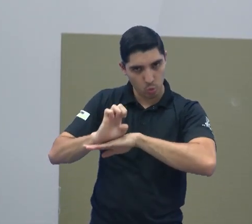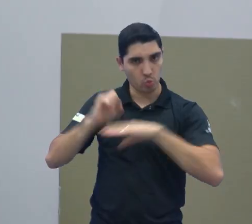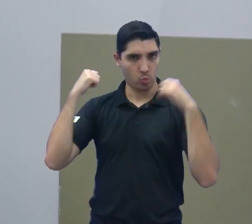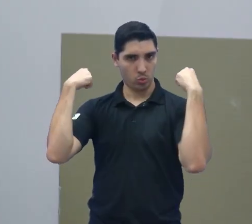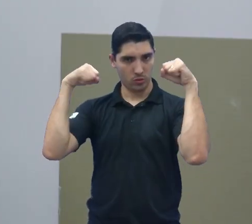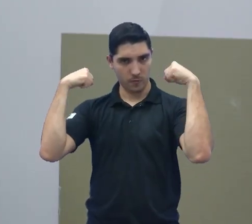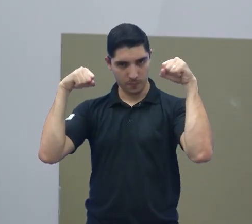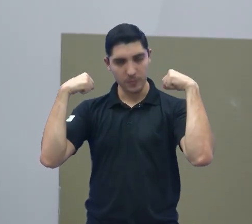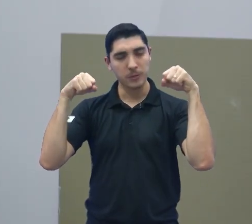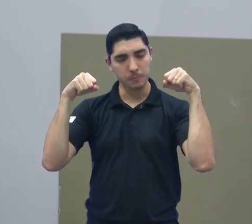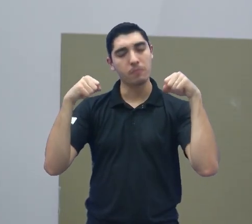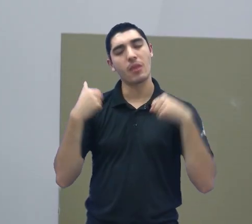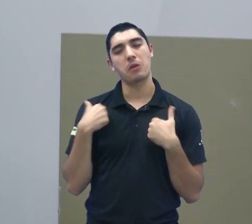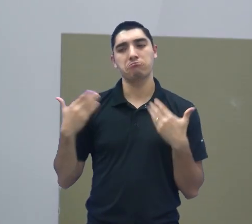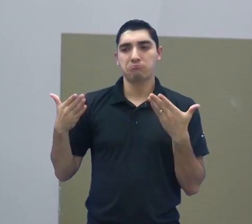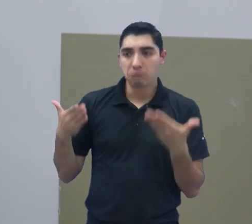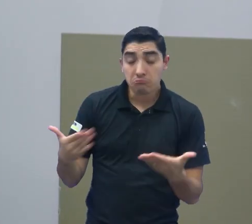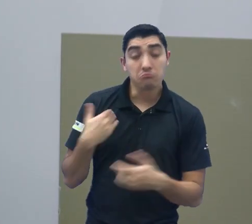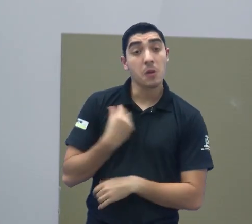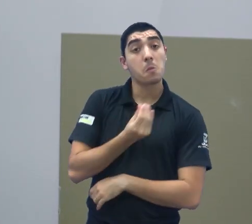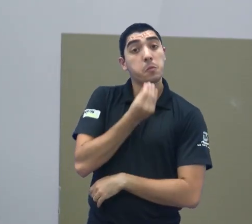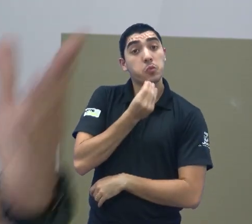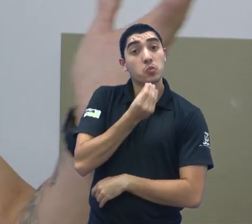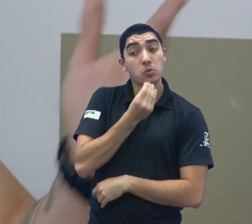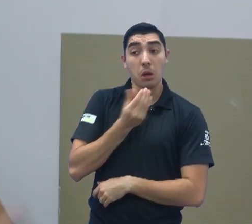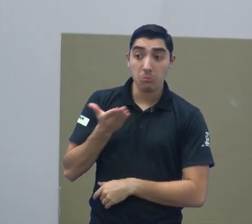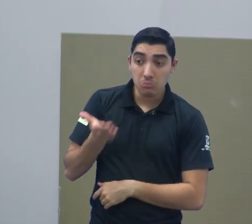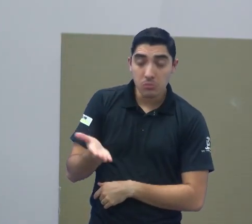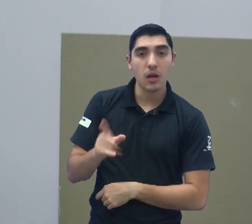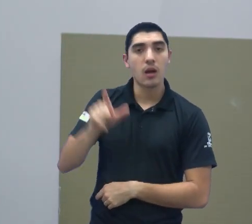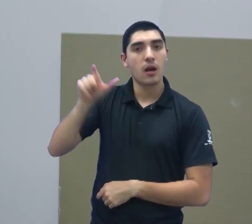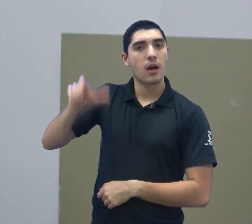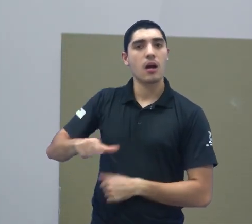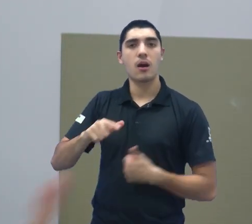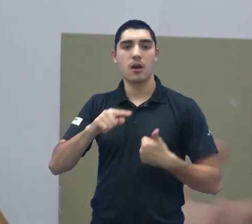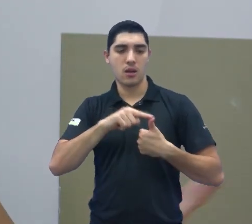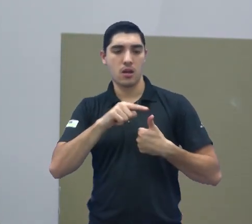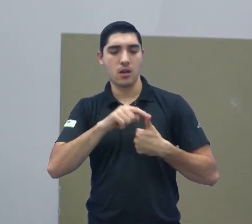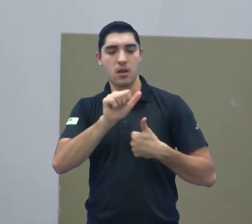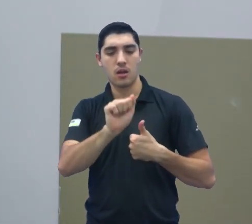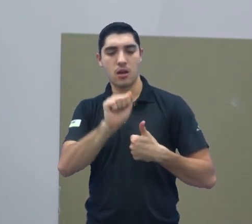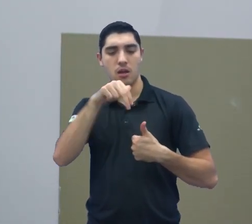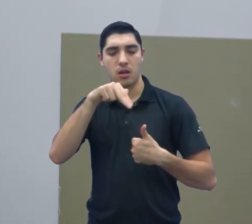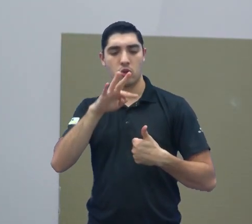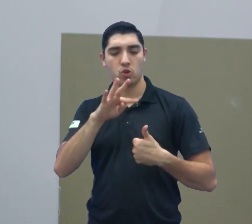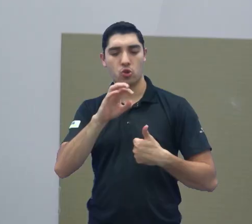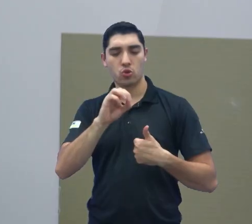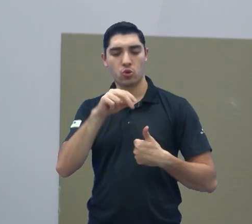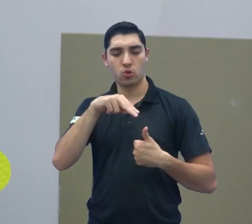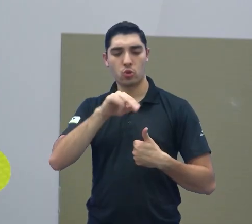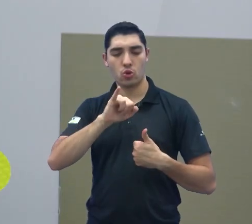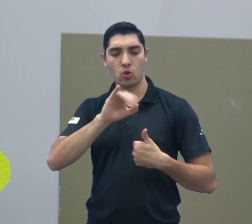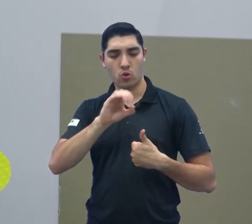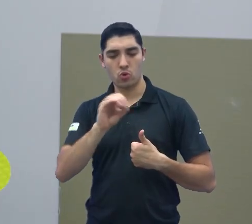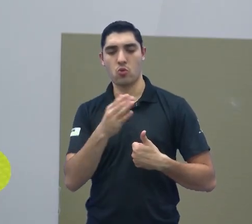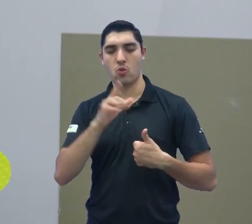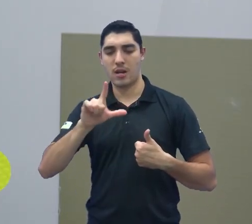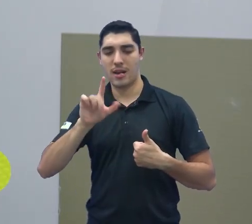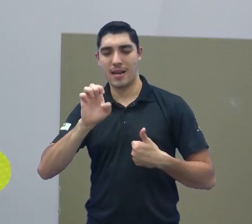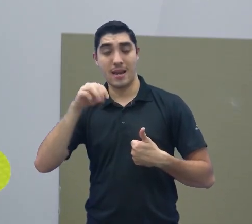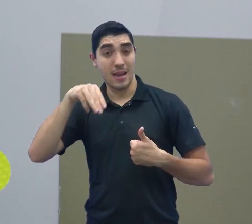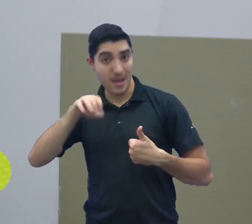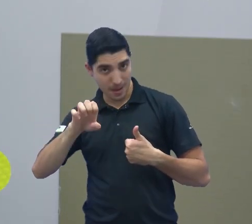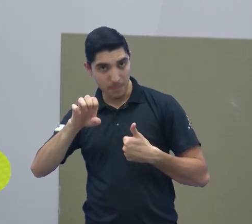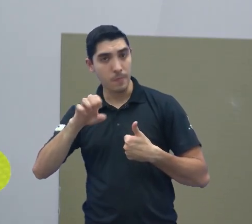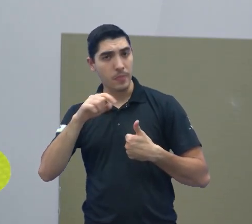e eu tive a oportunidade de conhecer, né, através do Antônio Leme, né, o nosso TOA, campeão paralímpico aqui da nossa região. Tive a oportunidade de ver ele